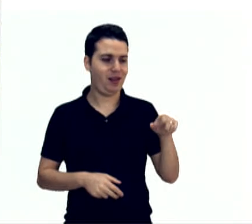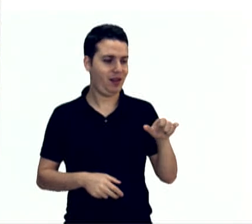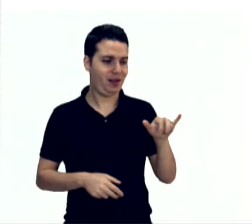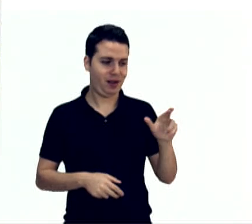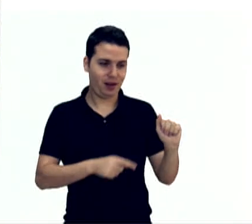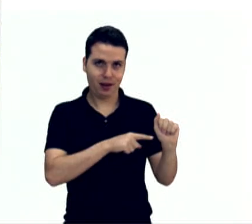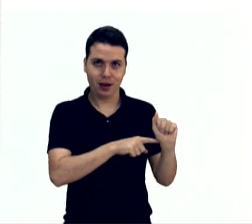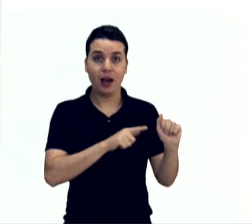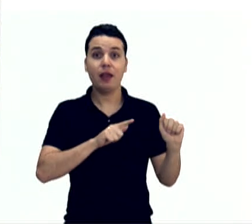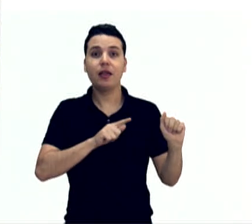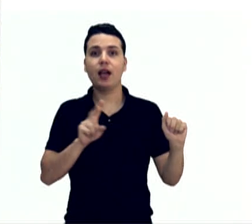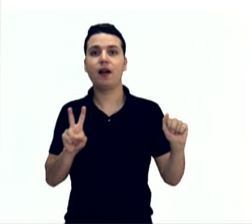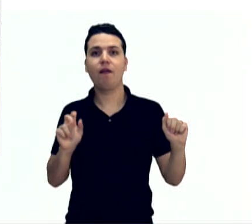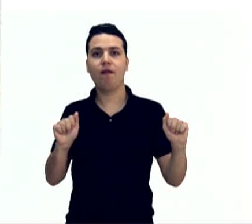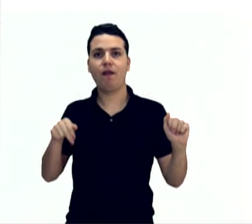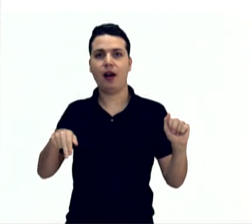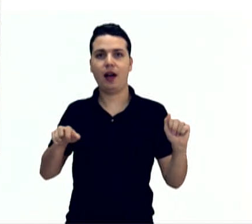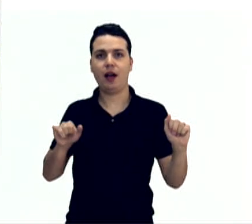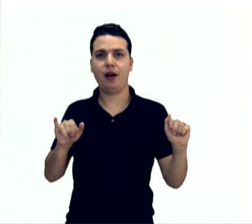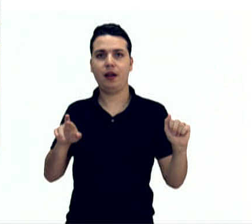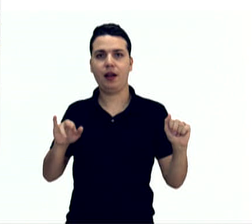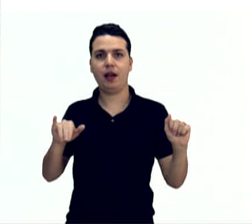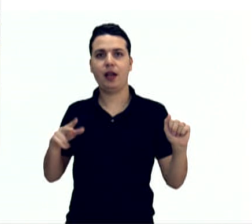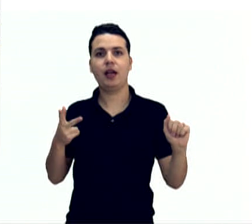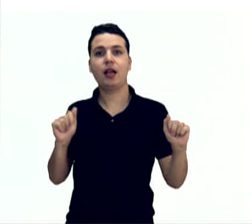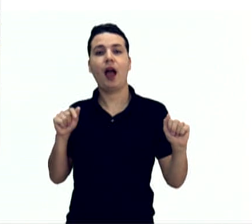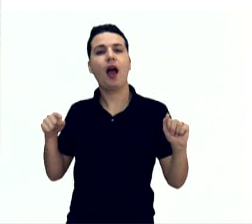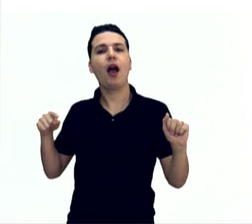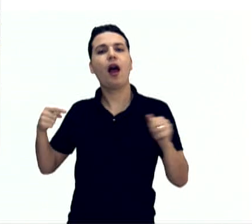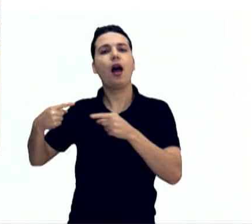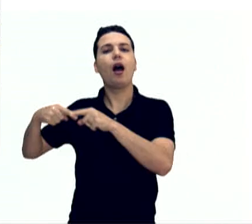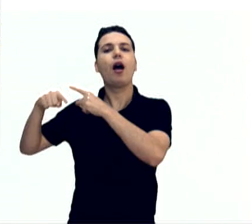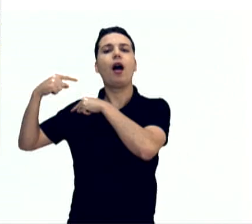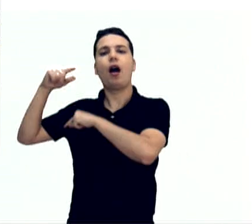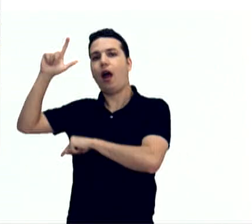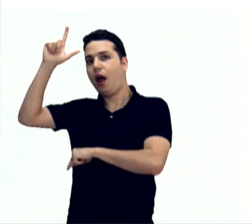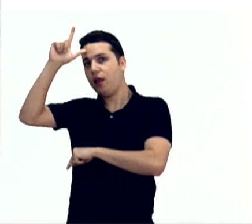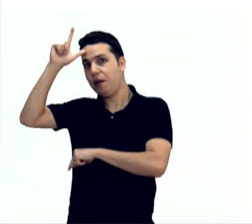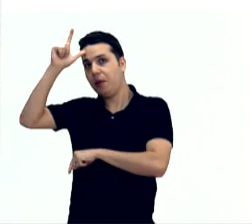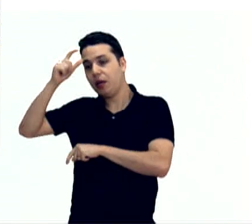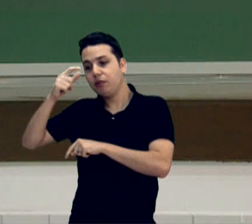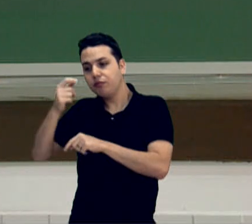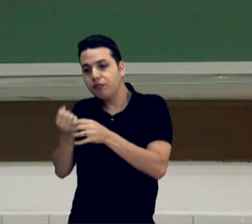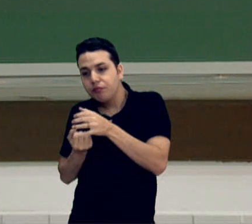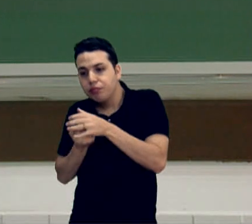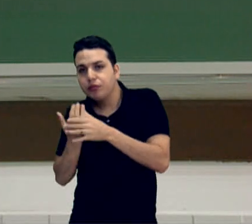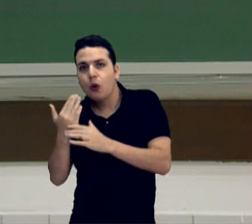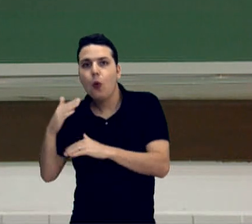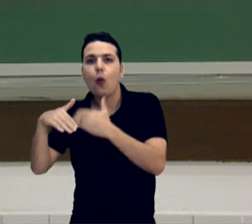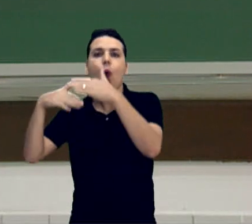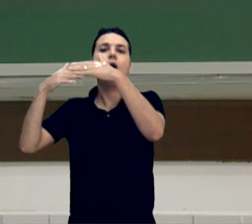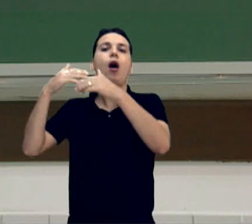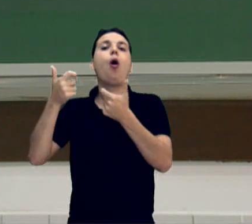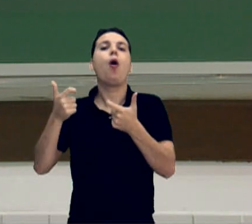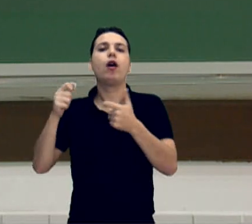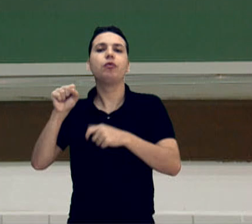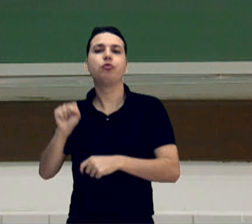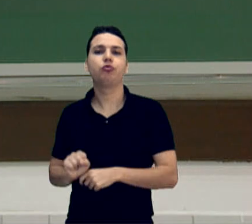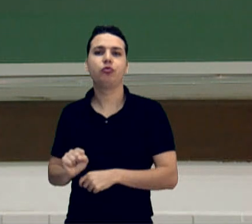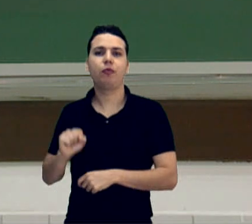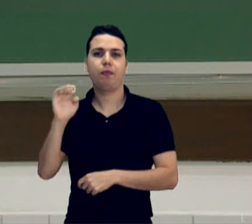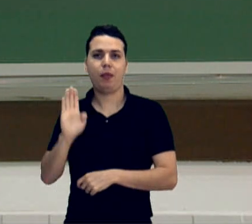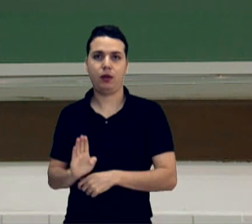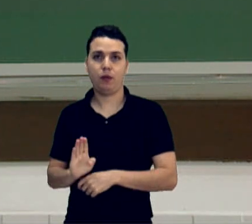que nasceu de origem alemã e se desenvolveu no sul do Brasil. Então, percebam, ela é